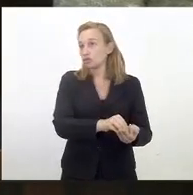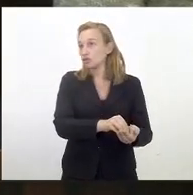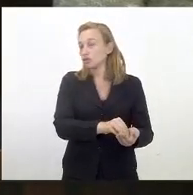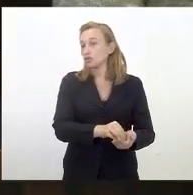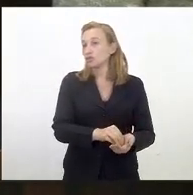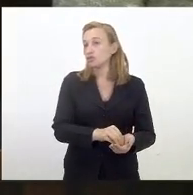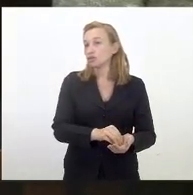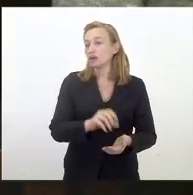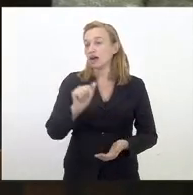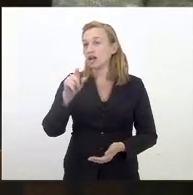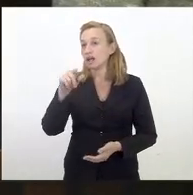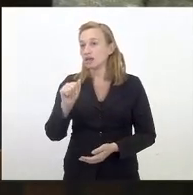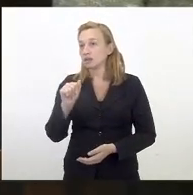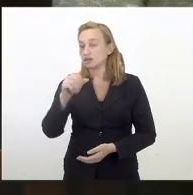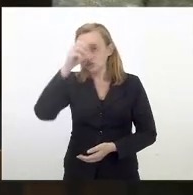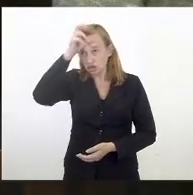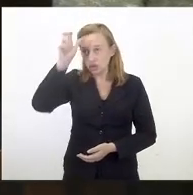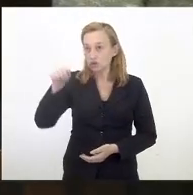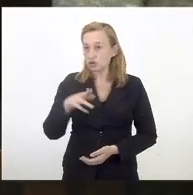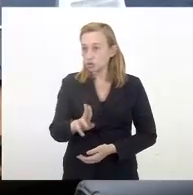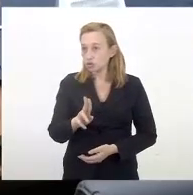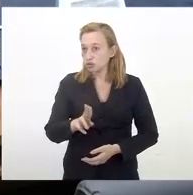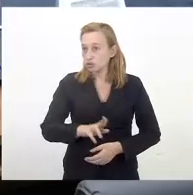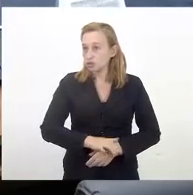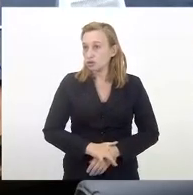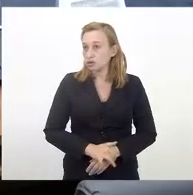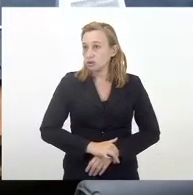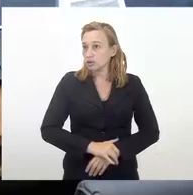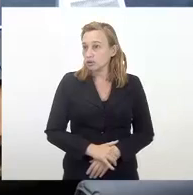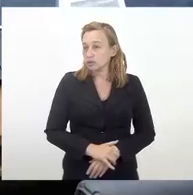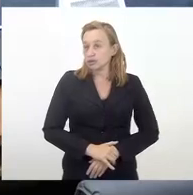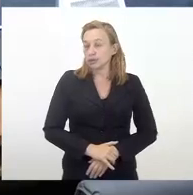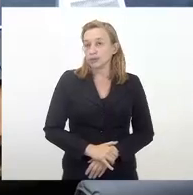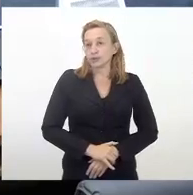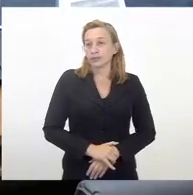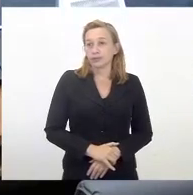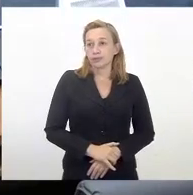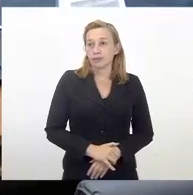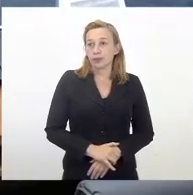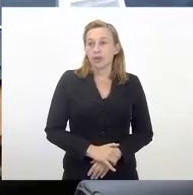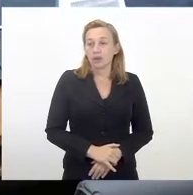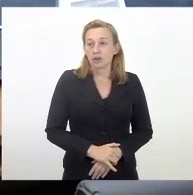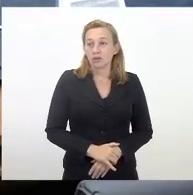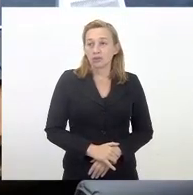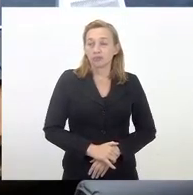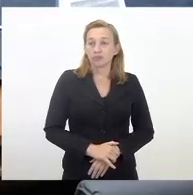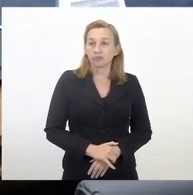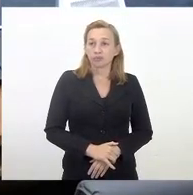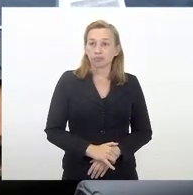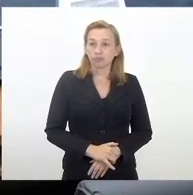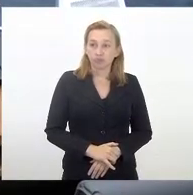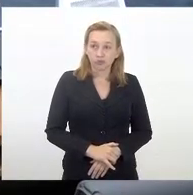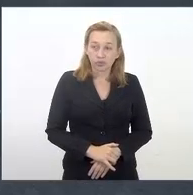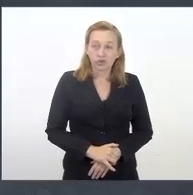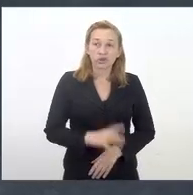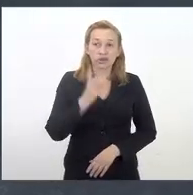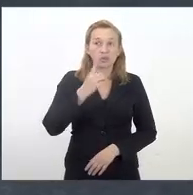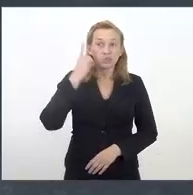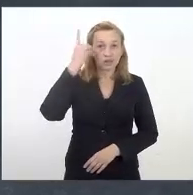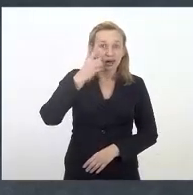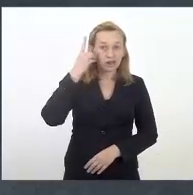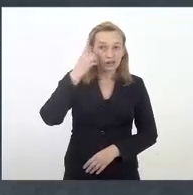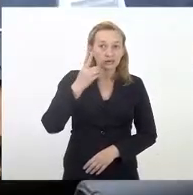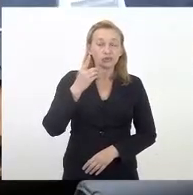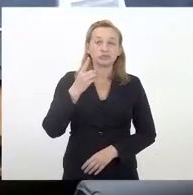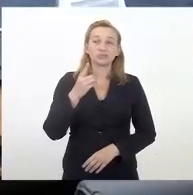Alana passo te ajuda aí mais não Deputado Eurico Júnior tá da Renata tá do Bebeto